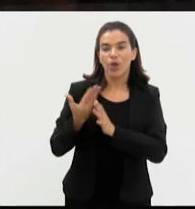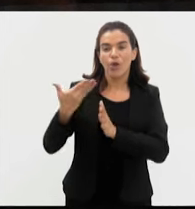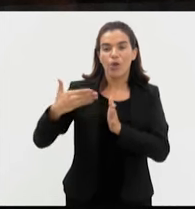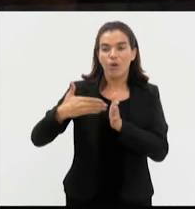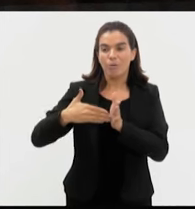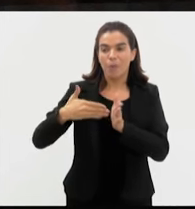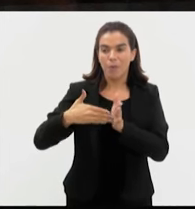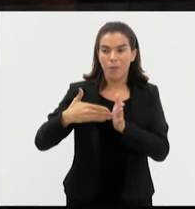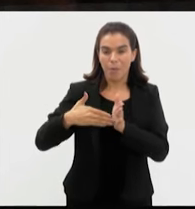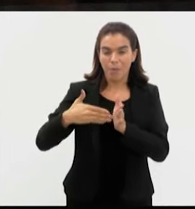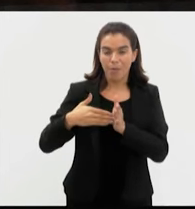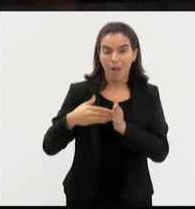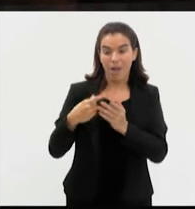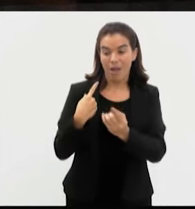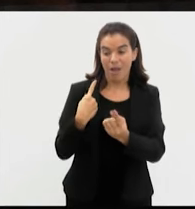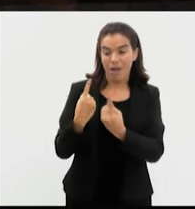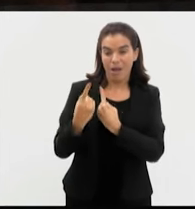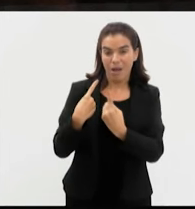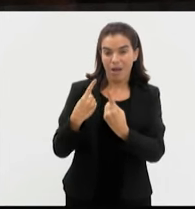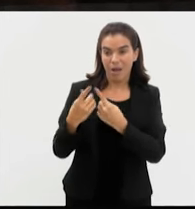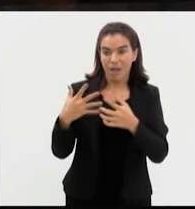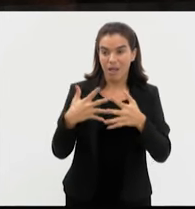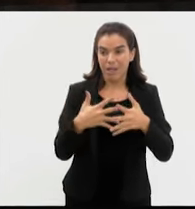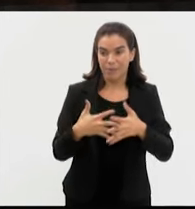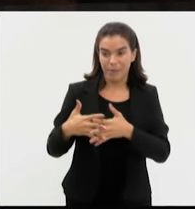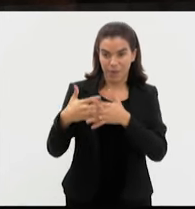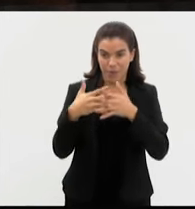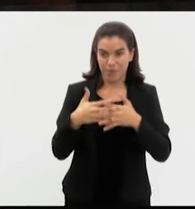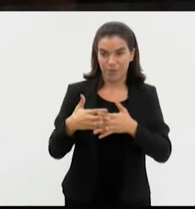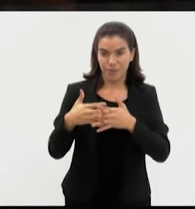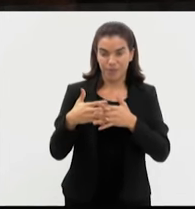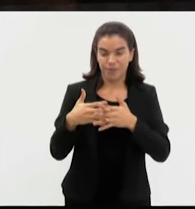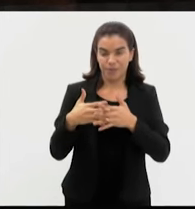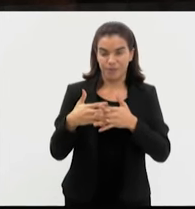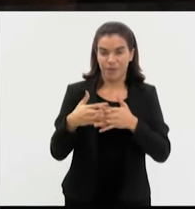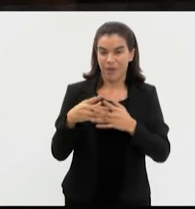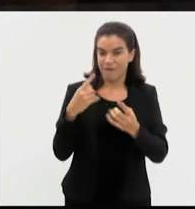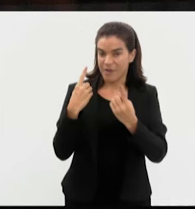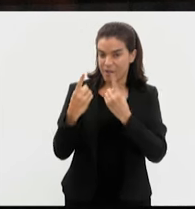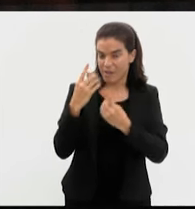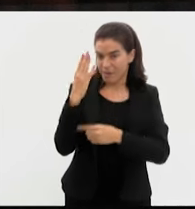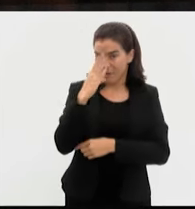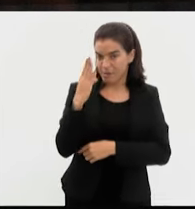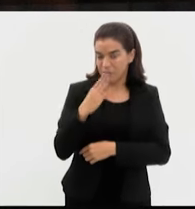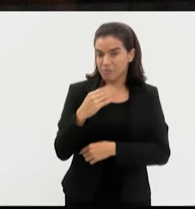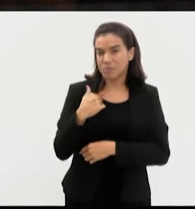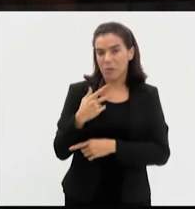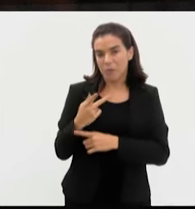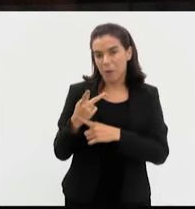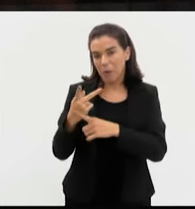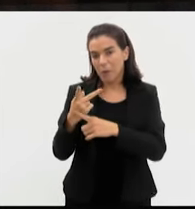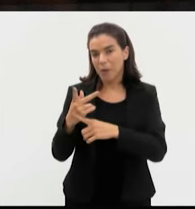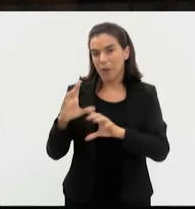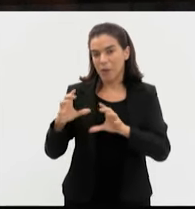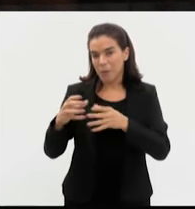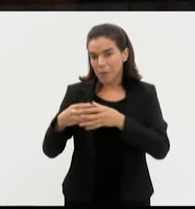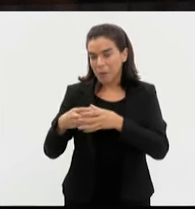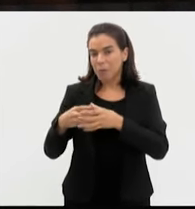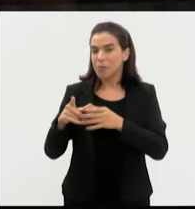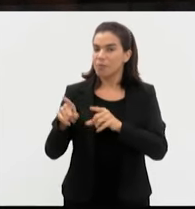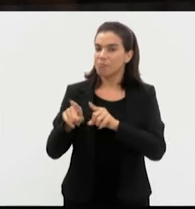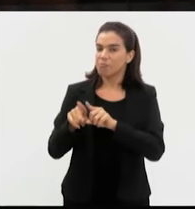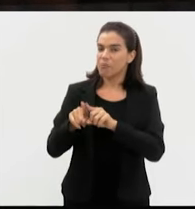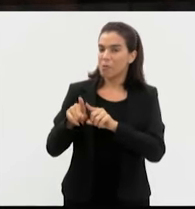à circulação de camiões na vinda Brasil e eu fiz questão de no movimento deles me colocar à